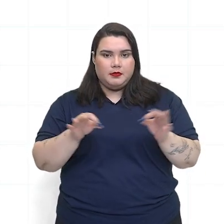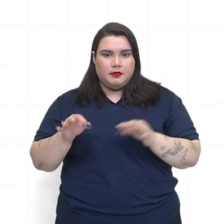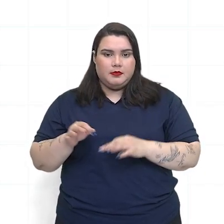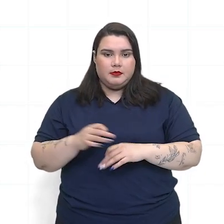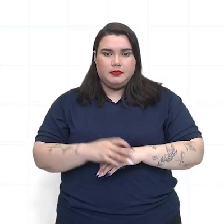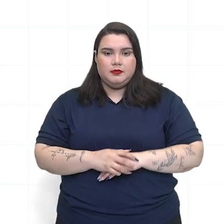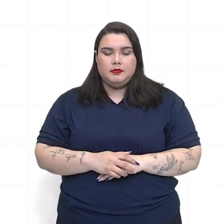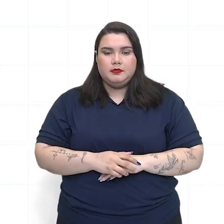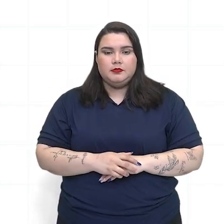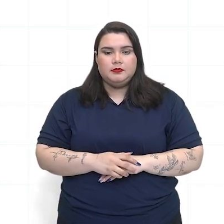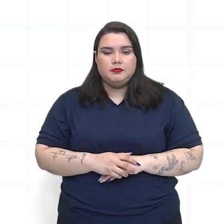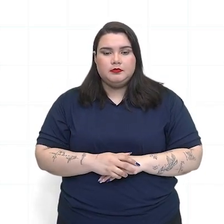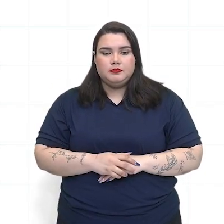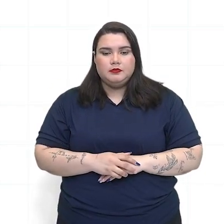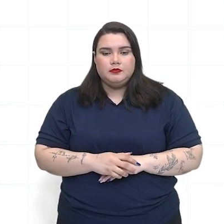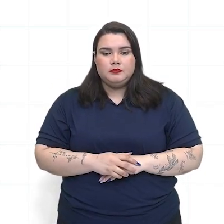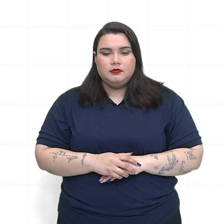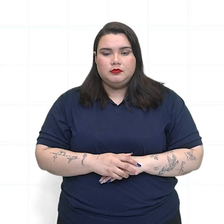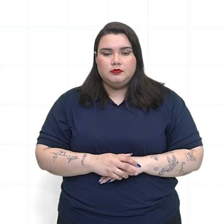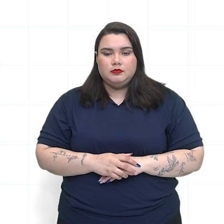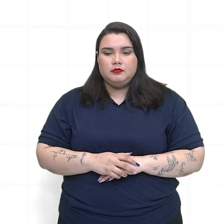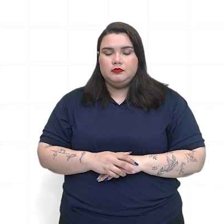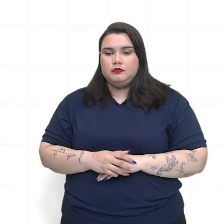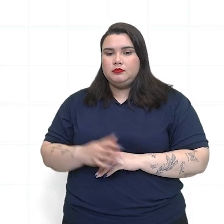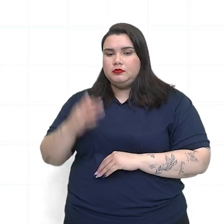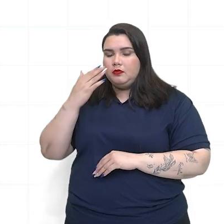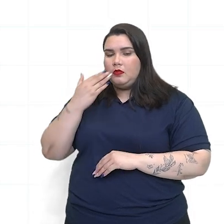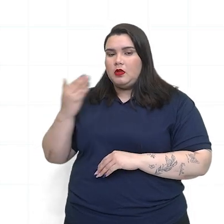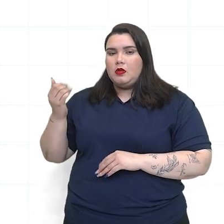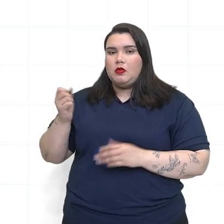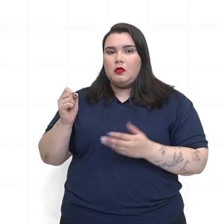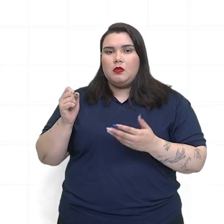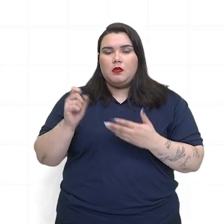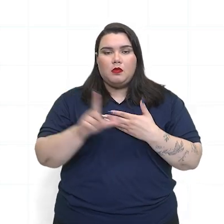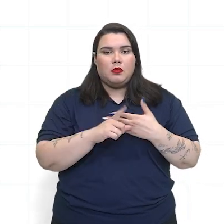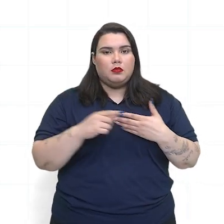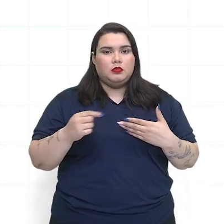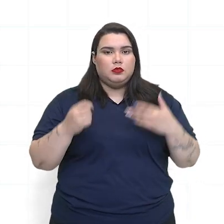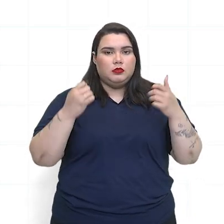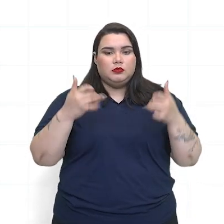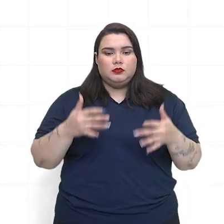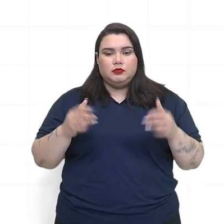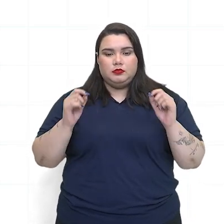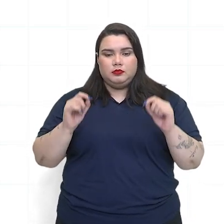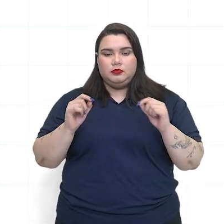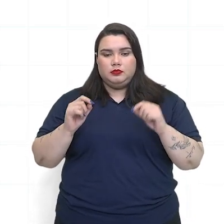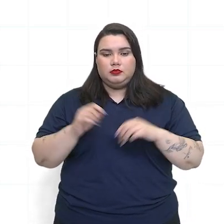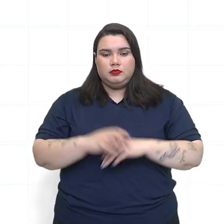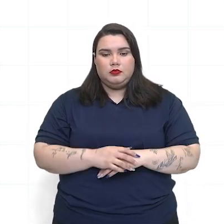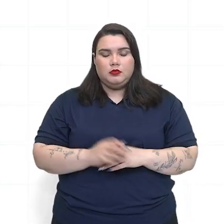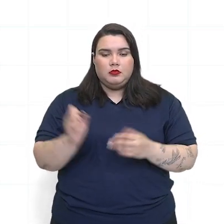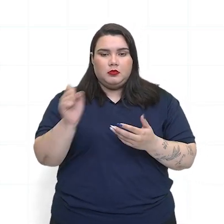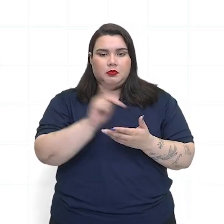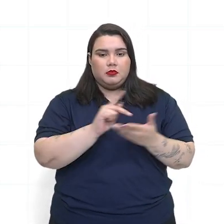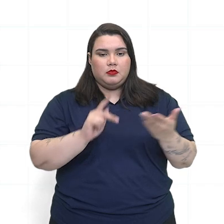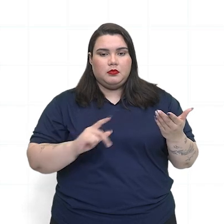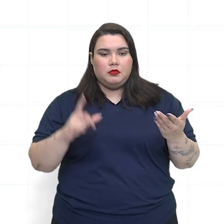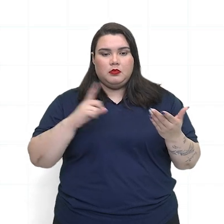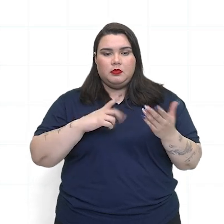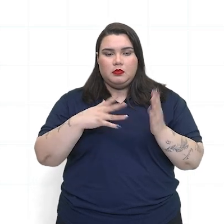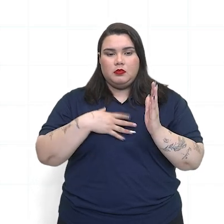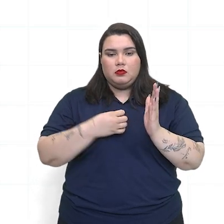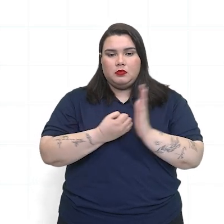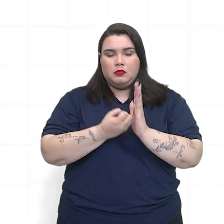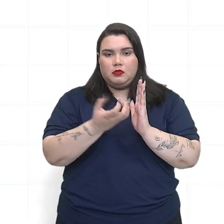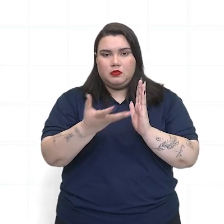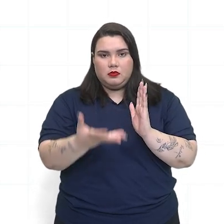Então, o poema, observem bem, que o que o poeta está dizendo aí, né? No poema, nós vamos ter o chamado eu